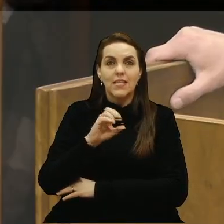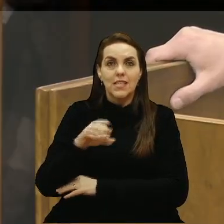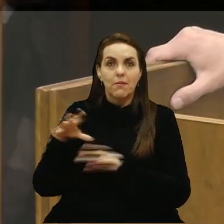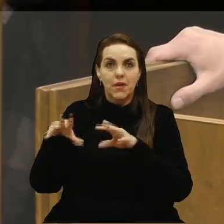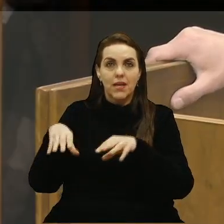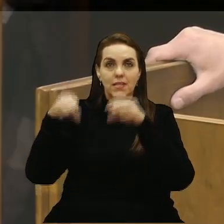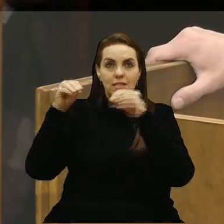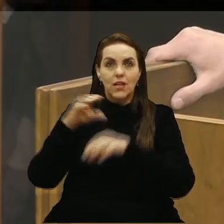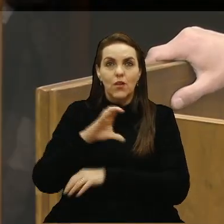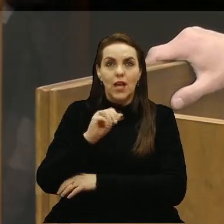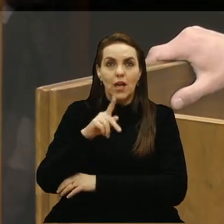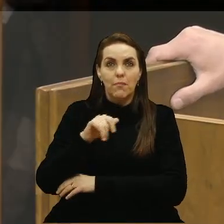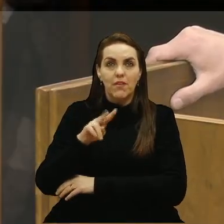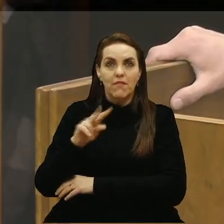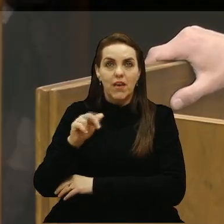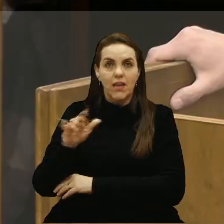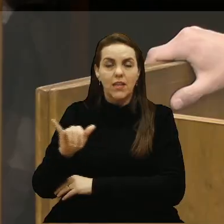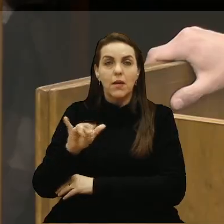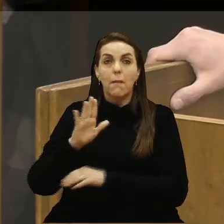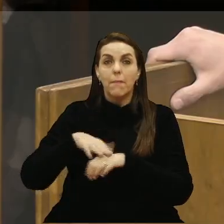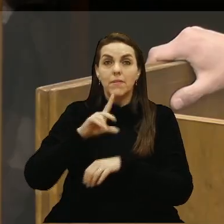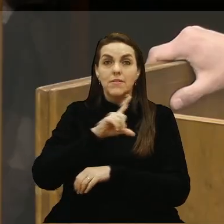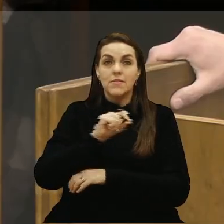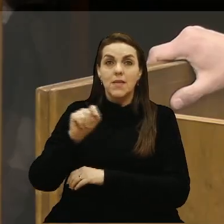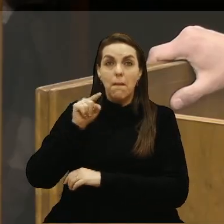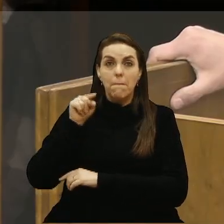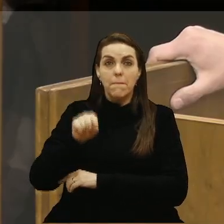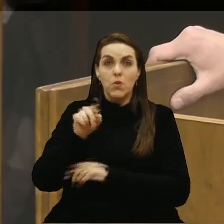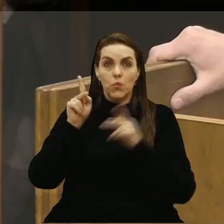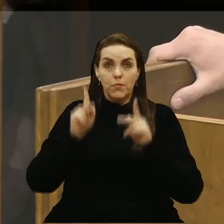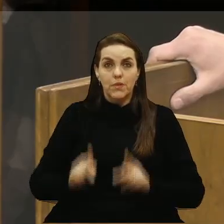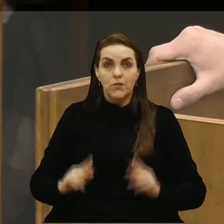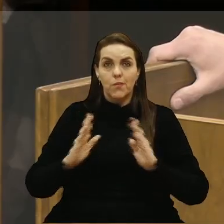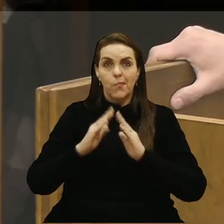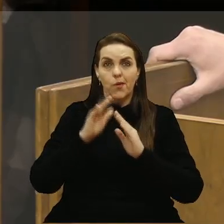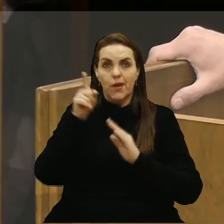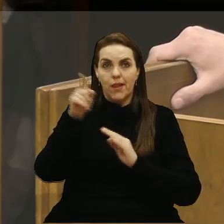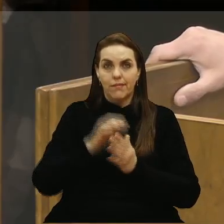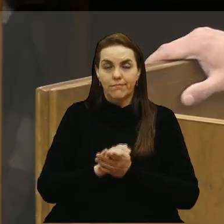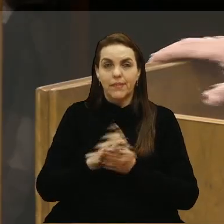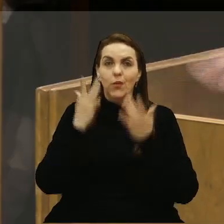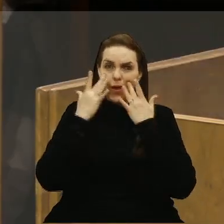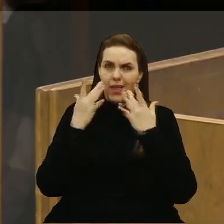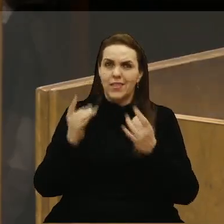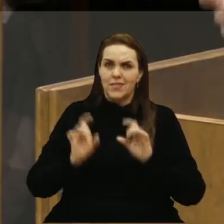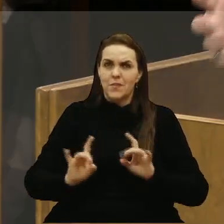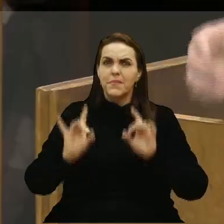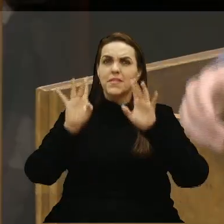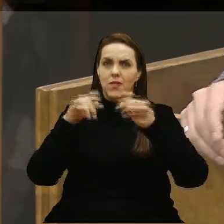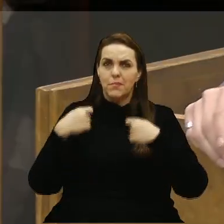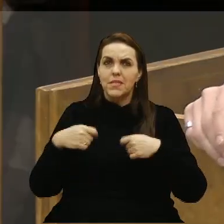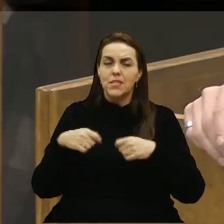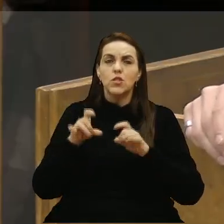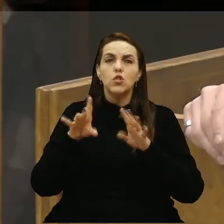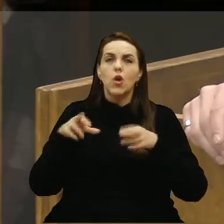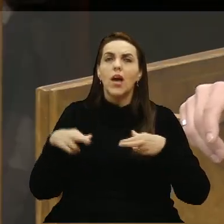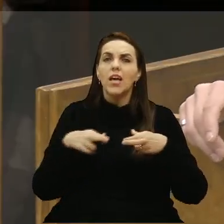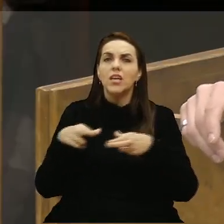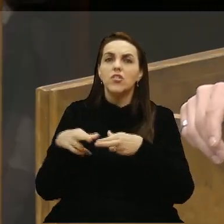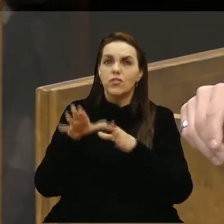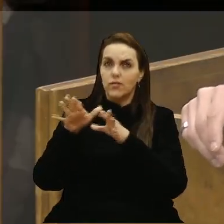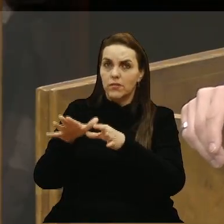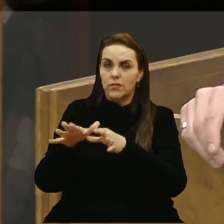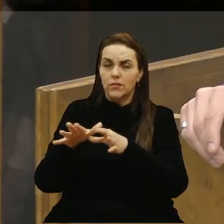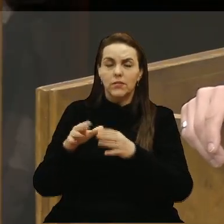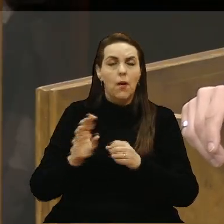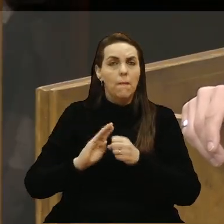abrange aí mais de 100 mil habitantes. Então, a gente tem que dar aí uma atenção especial, não só para aquela região, mas em